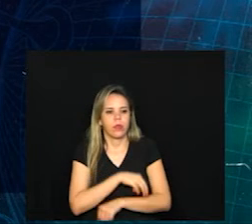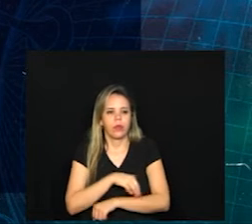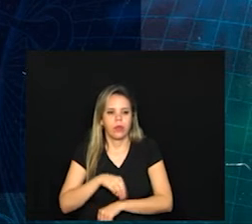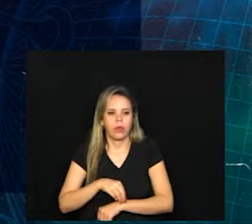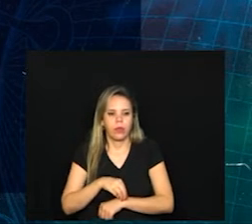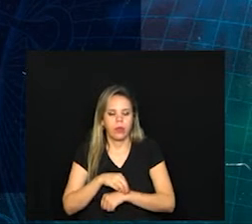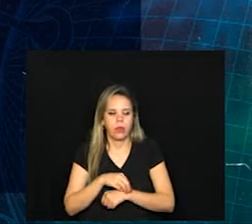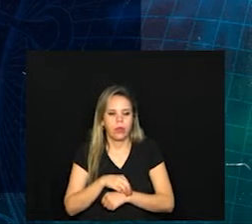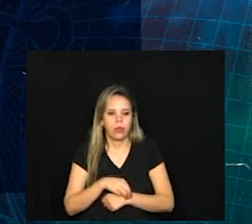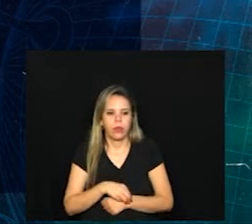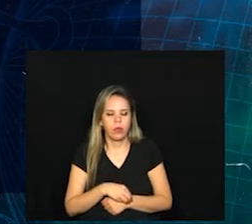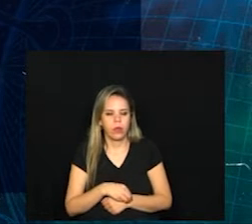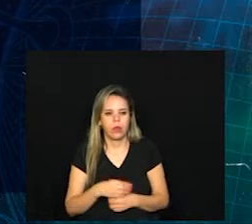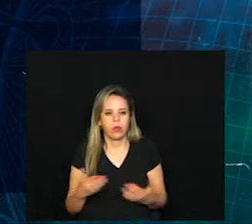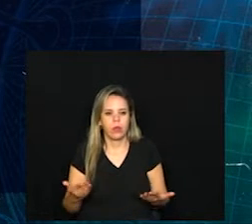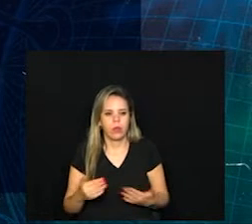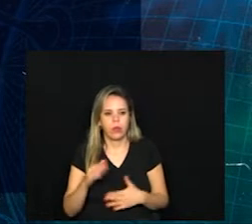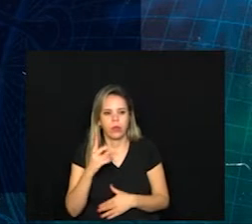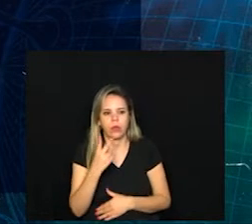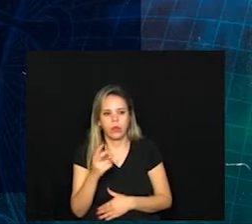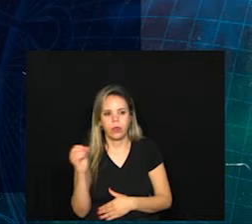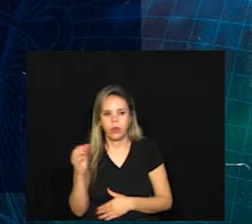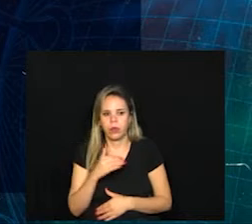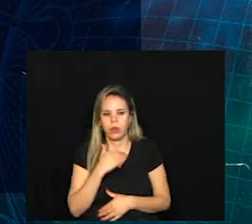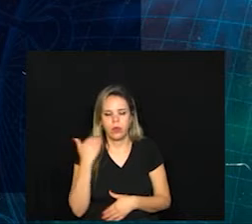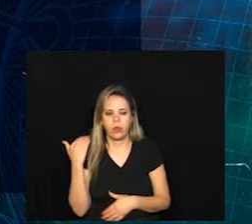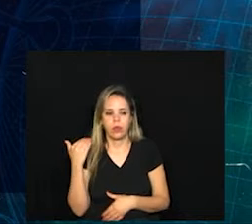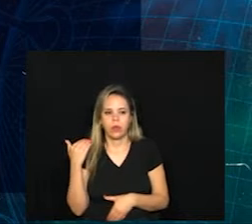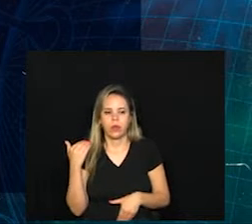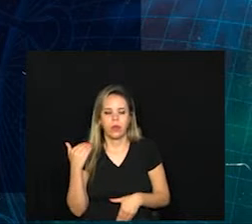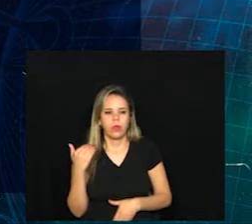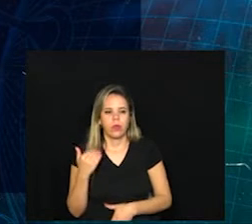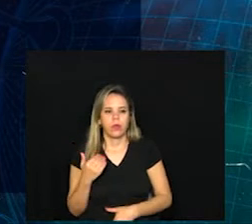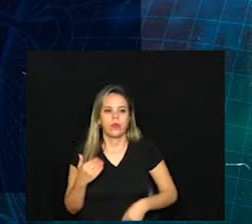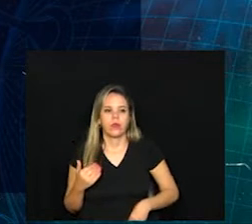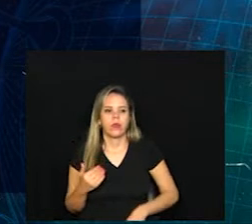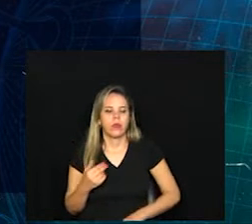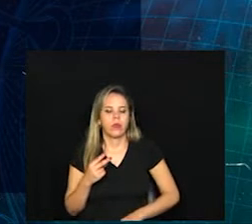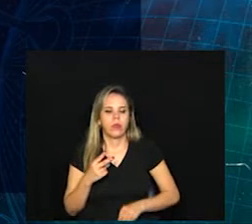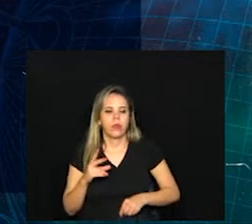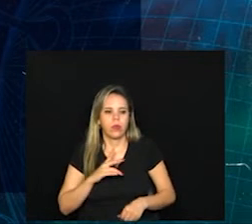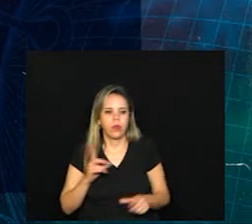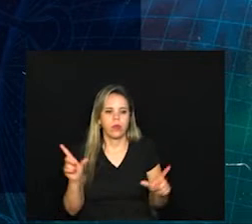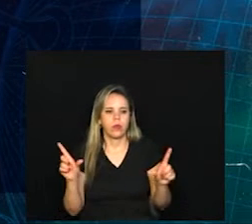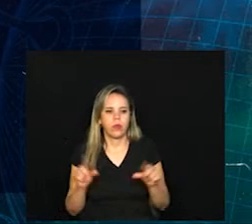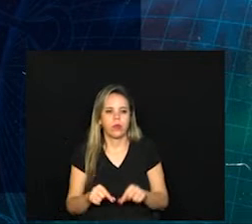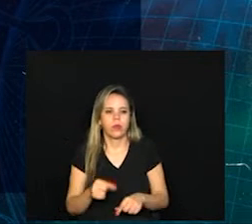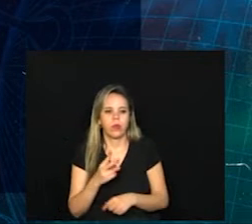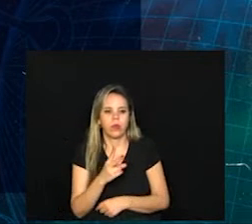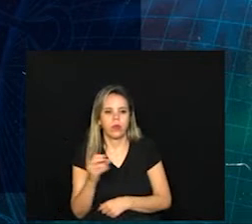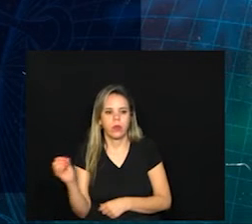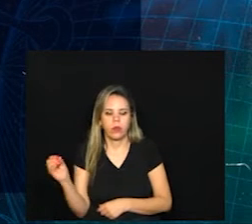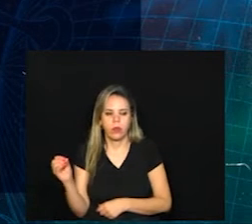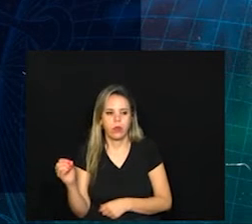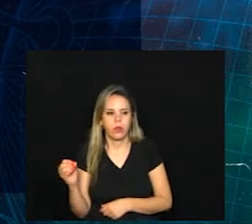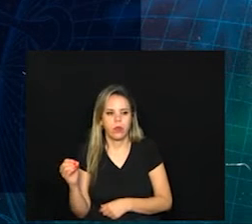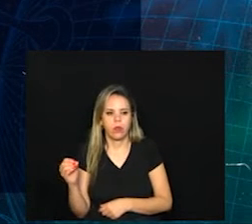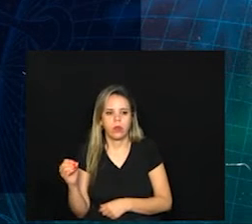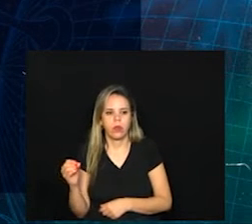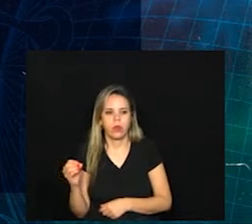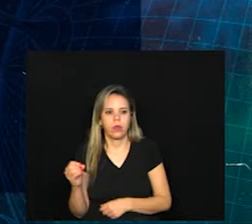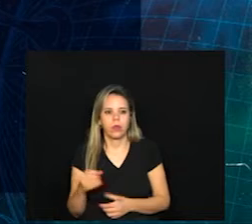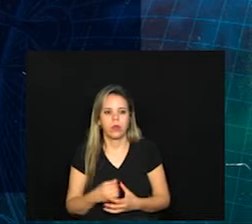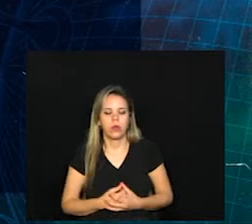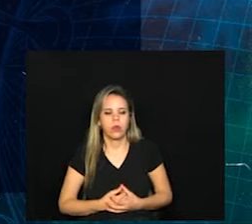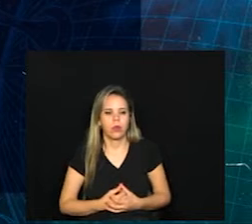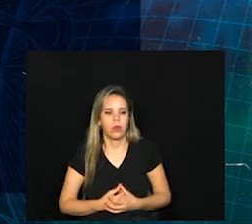Mor, também que agora tem mais de 200 óbitos, 203. Agora os municípios com menos de 200 óbitos, entre 200